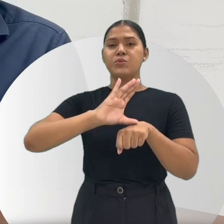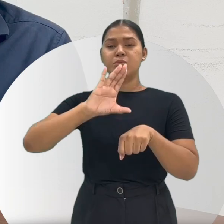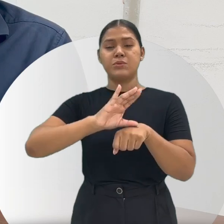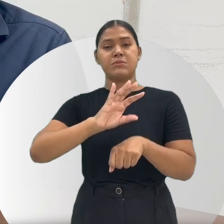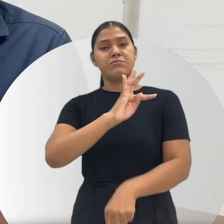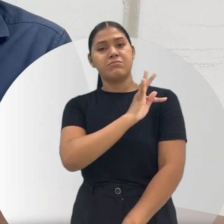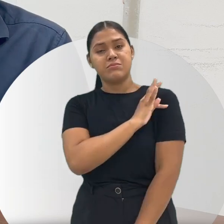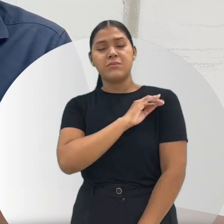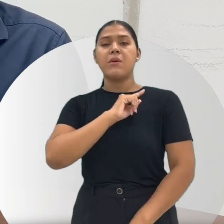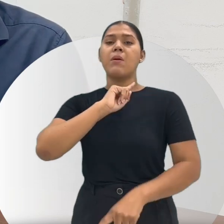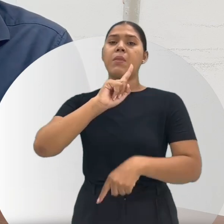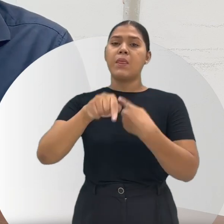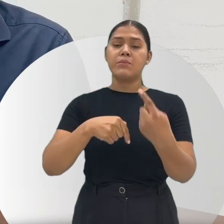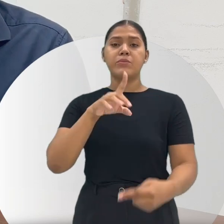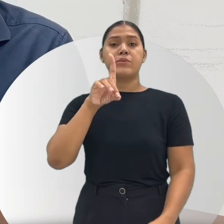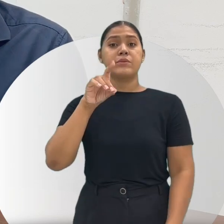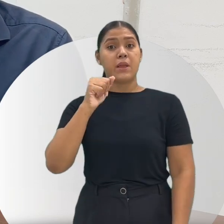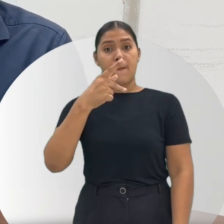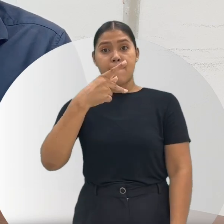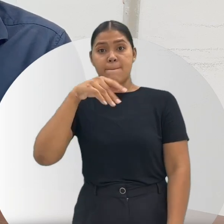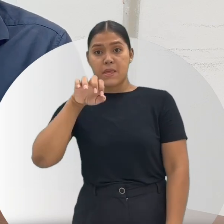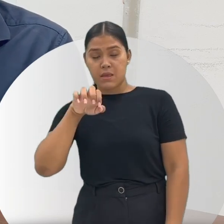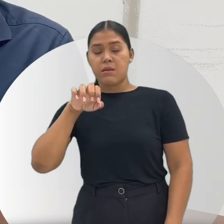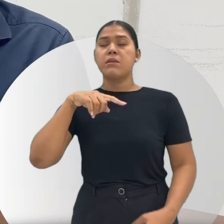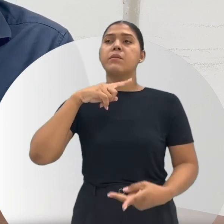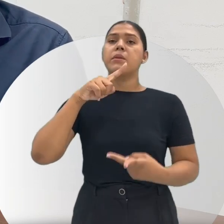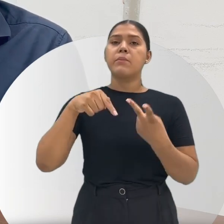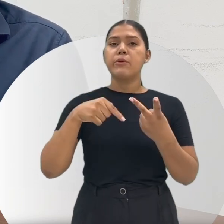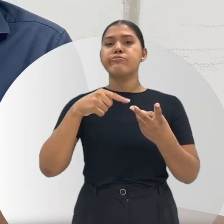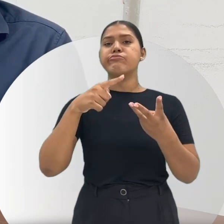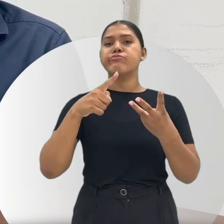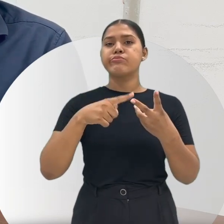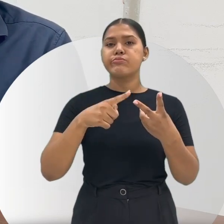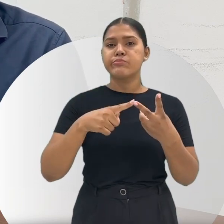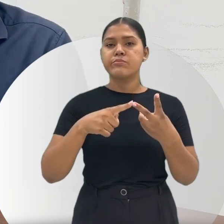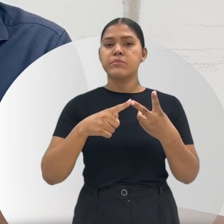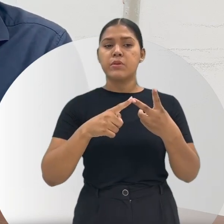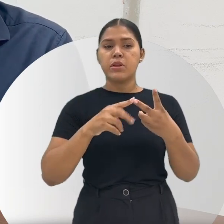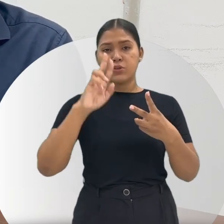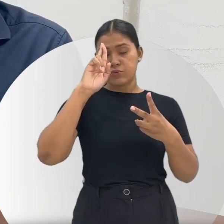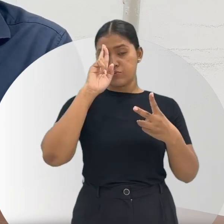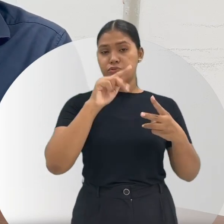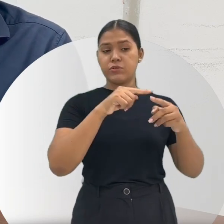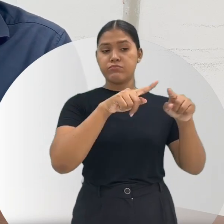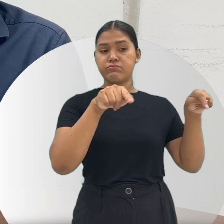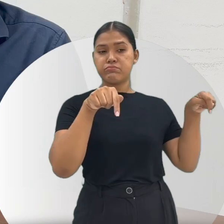DAP, depois assumiu um laboratório, depois foi para